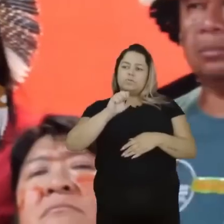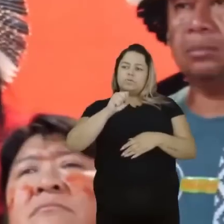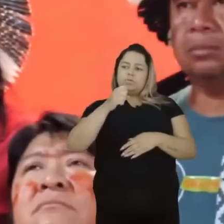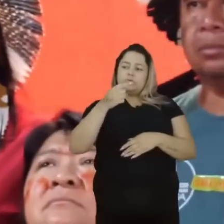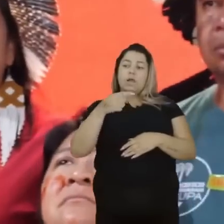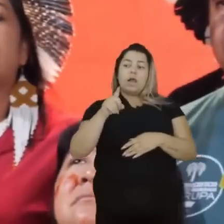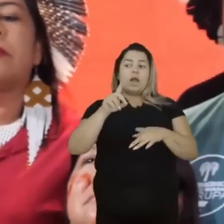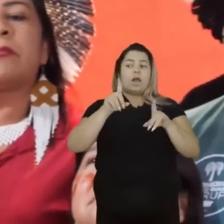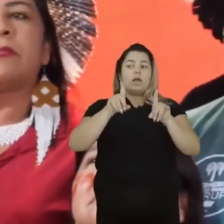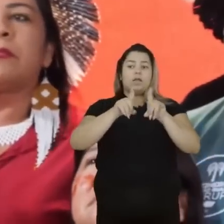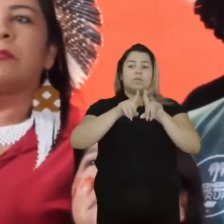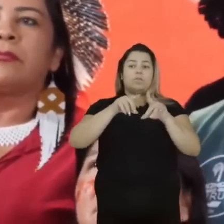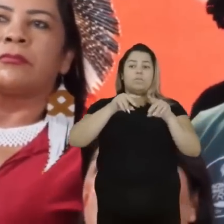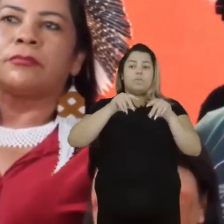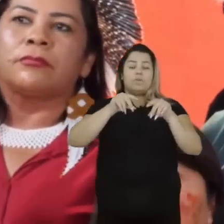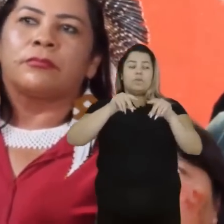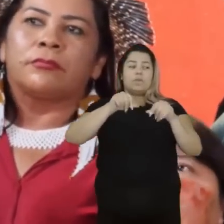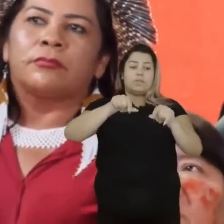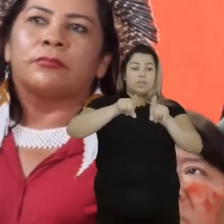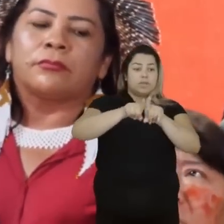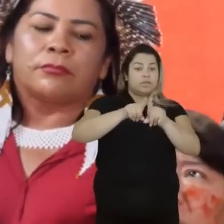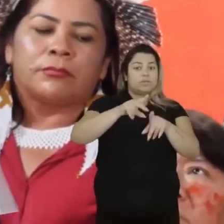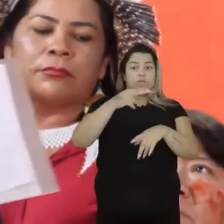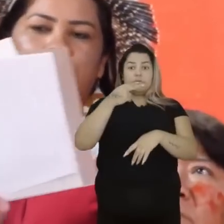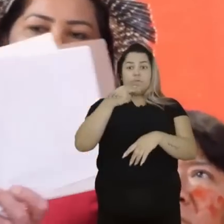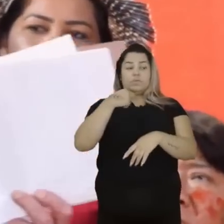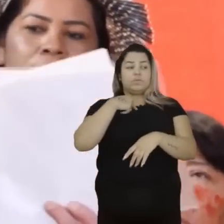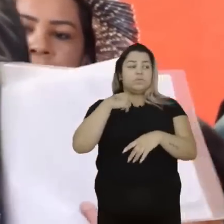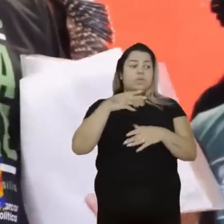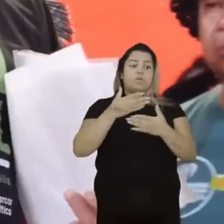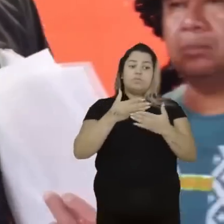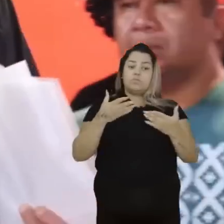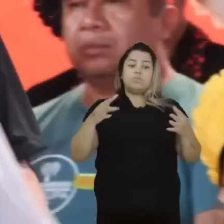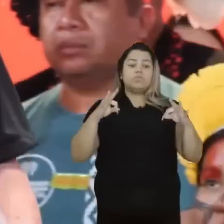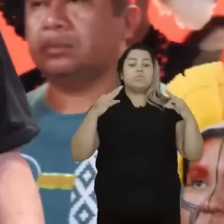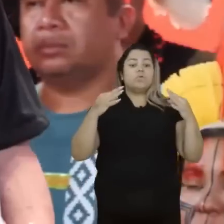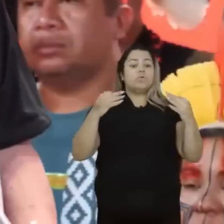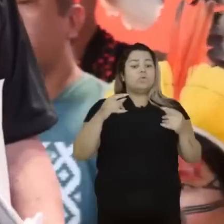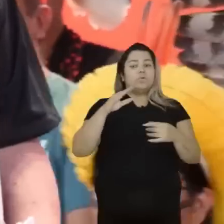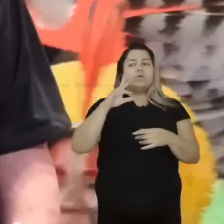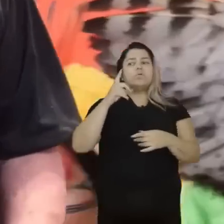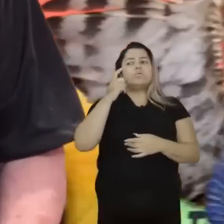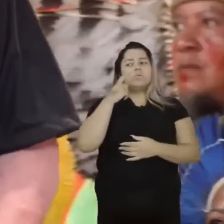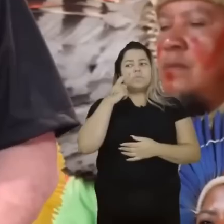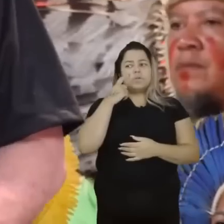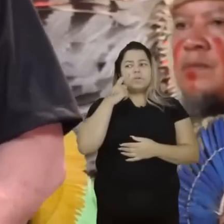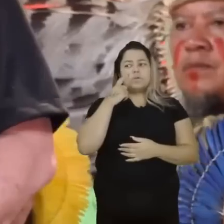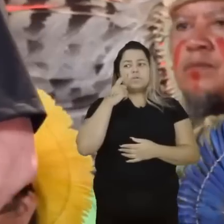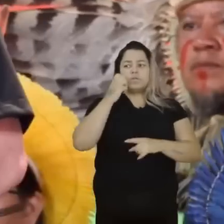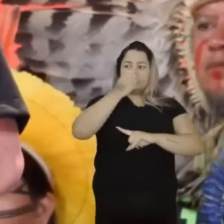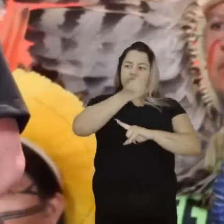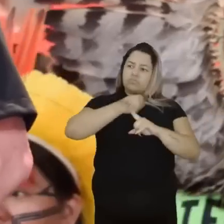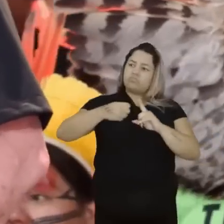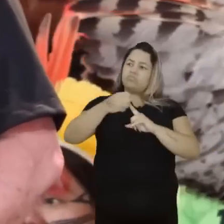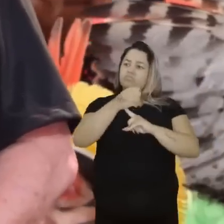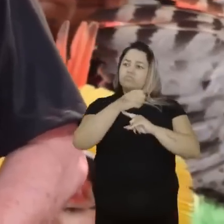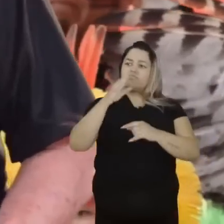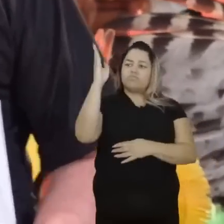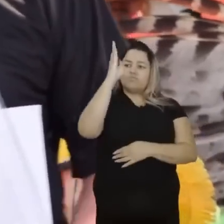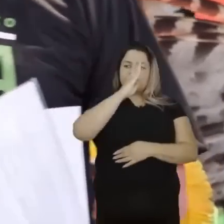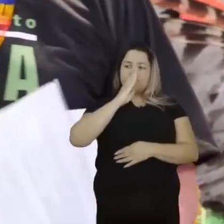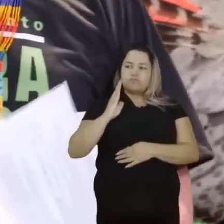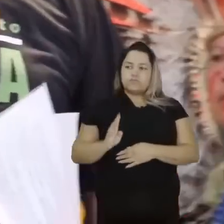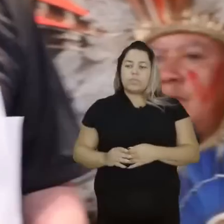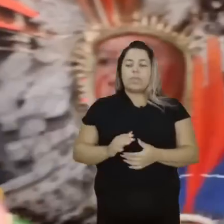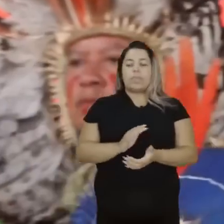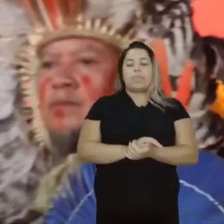terra não pertence a vocês. E eu queria chamar a atenção da sociedade brasileira, porque